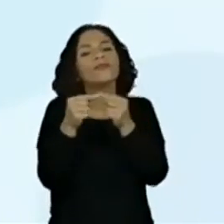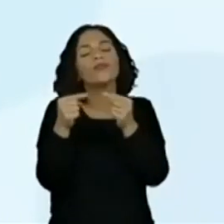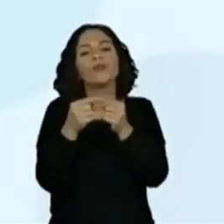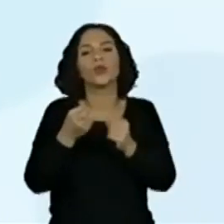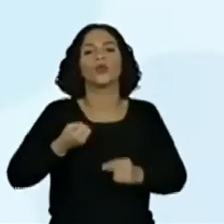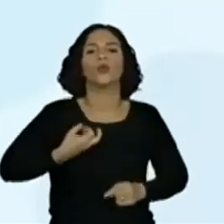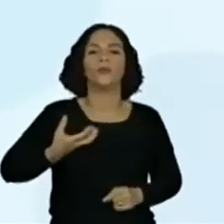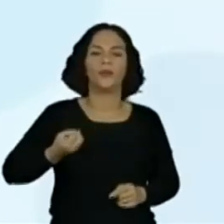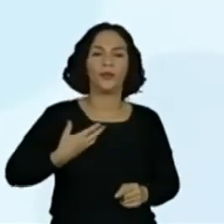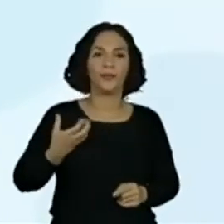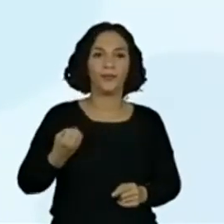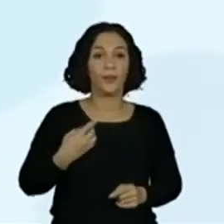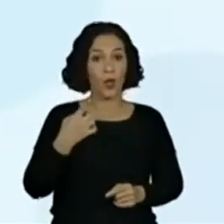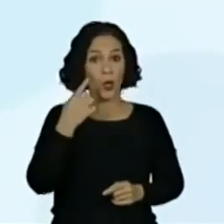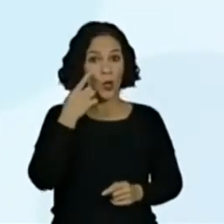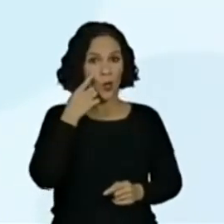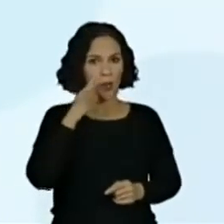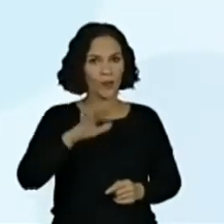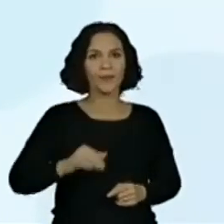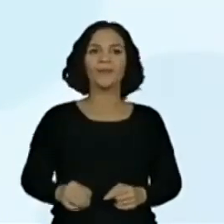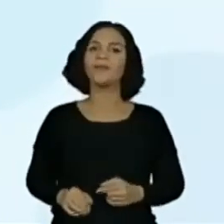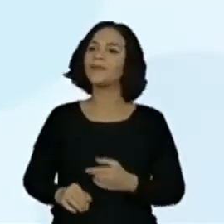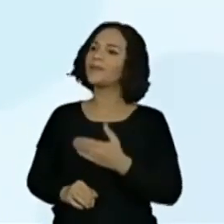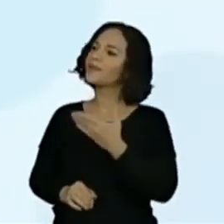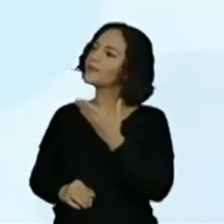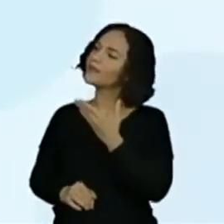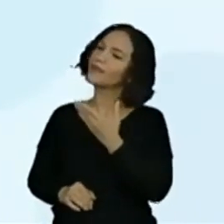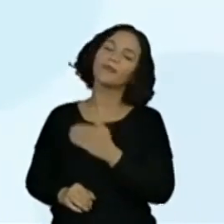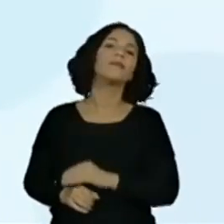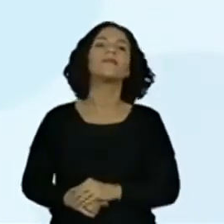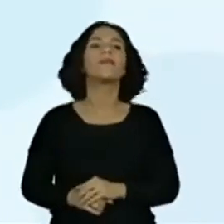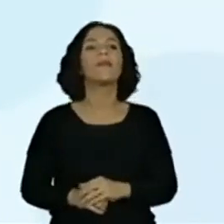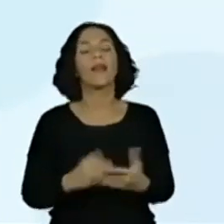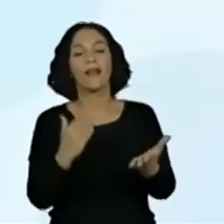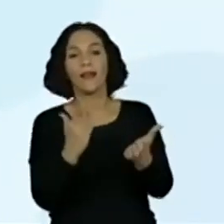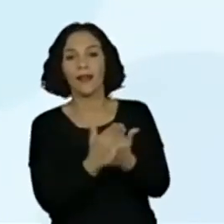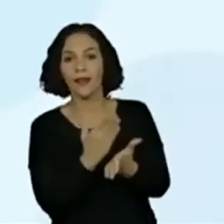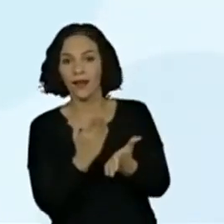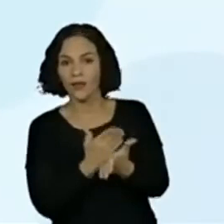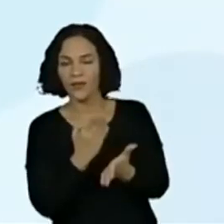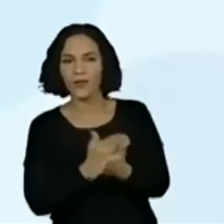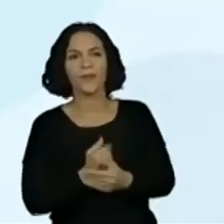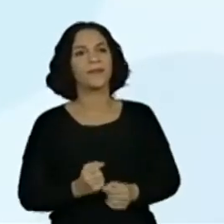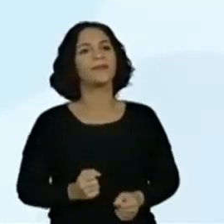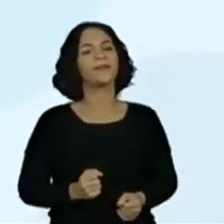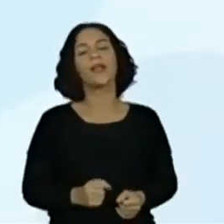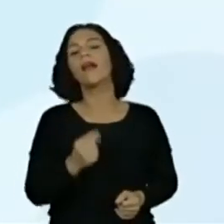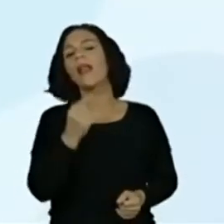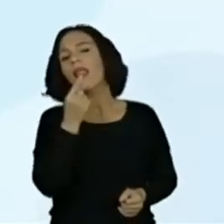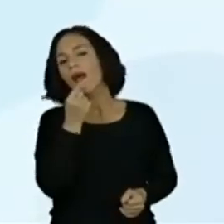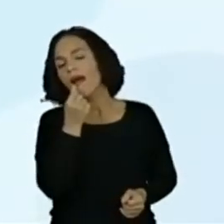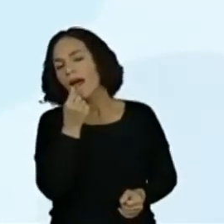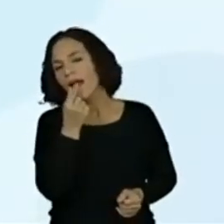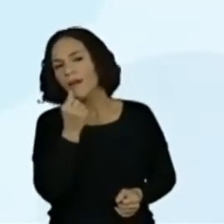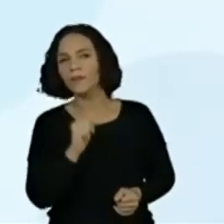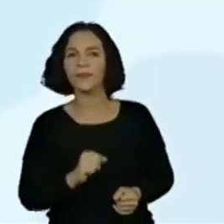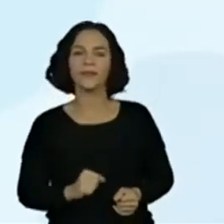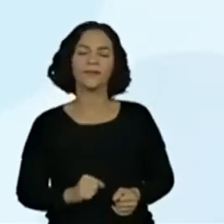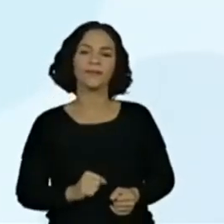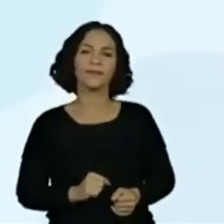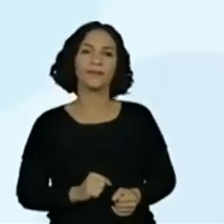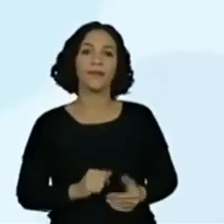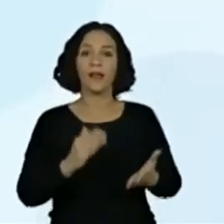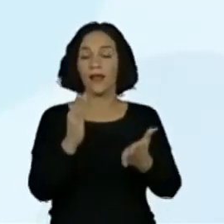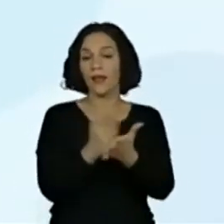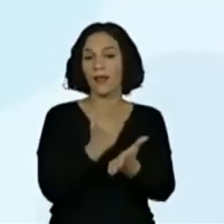aqui três coleções, observem. Uma coleção de livros, uma coleção de lápis e uma coleção